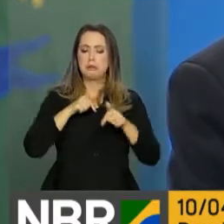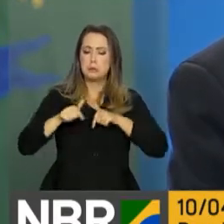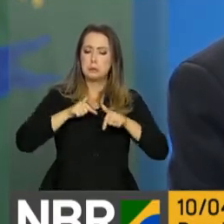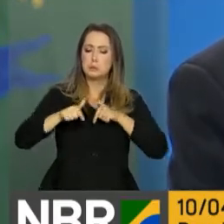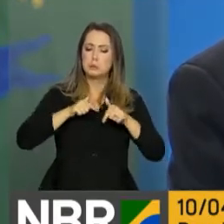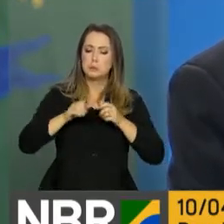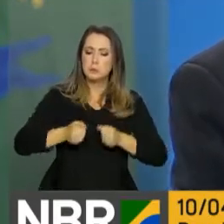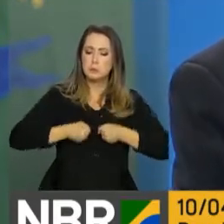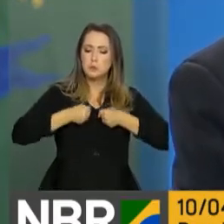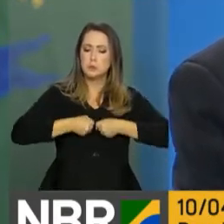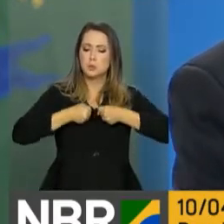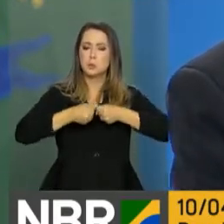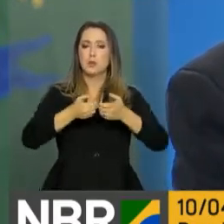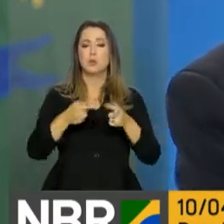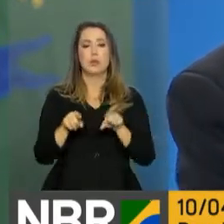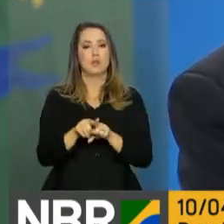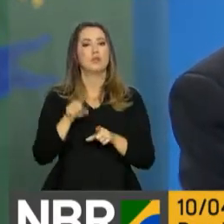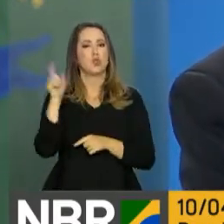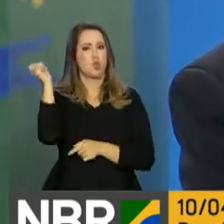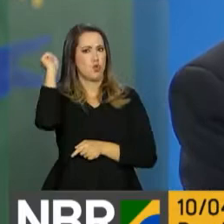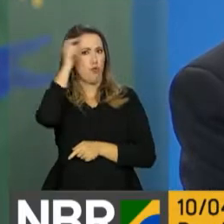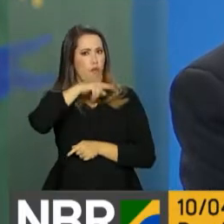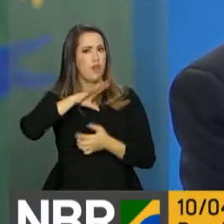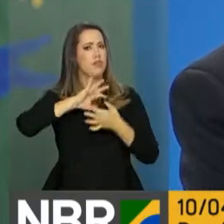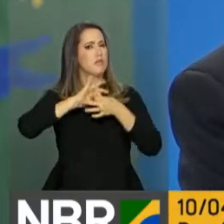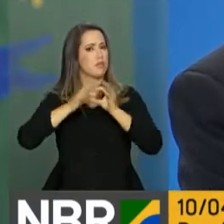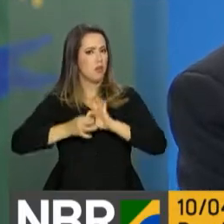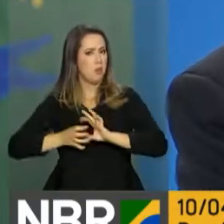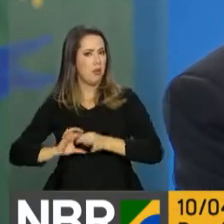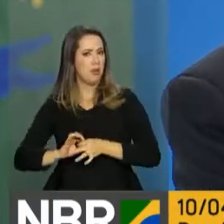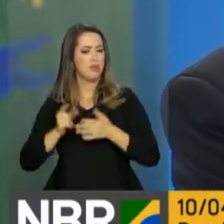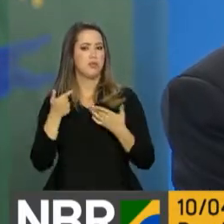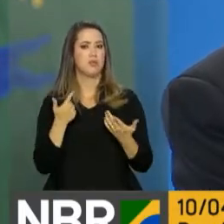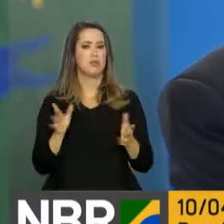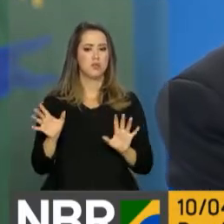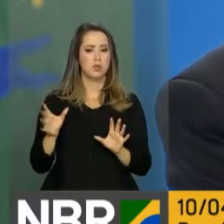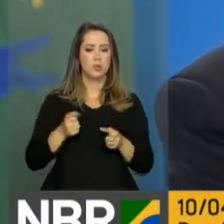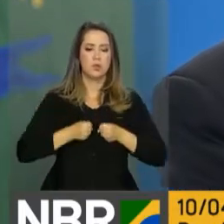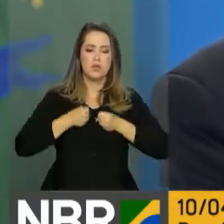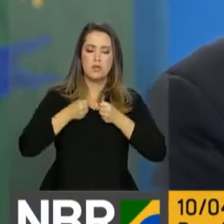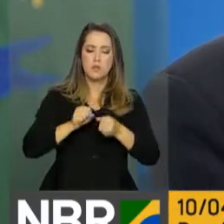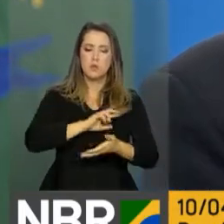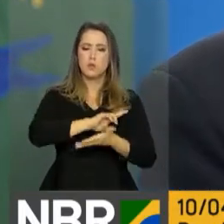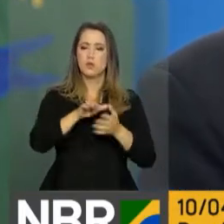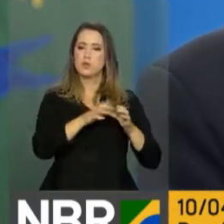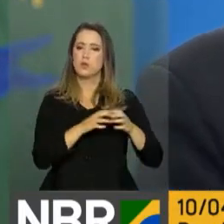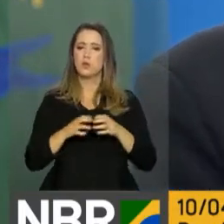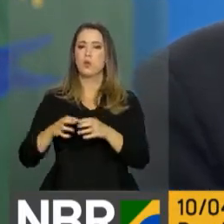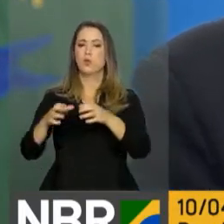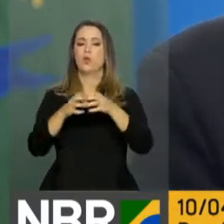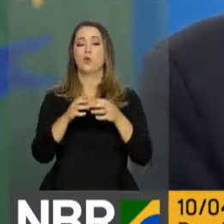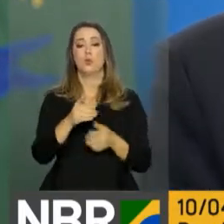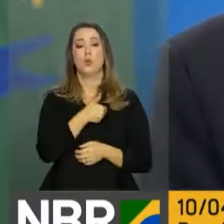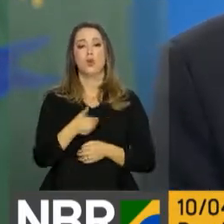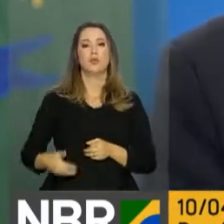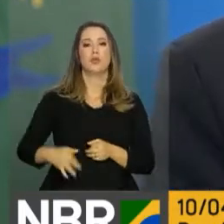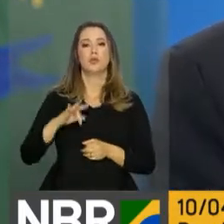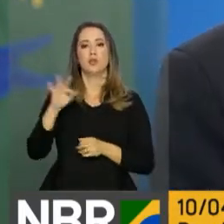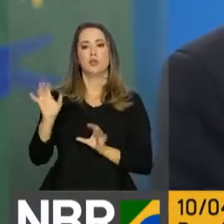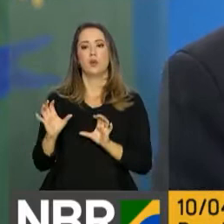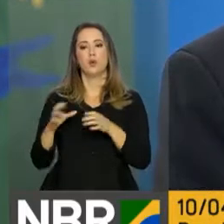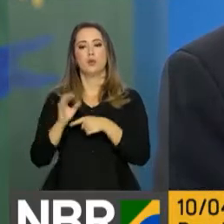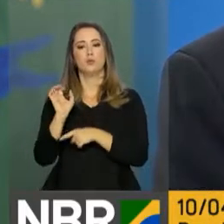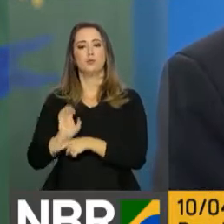fácil realizar aquelas Olimpíadas no Rio de Janeiro, numa conjugação de esforços do governo federal com o governo estadual